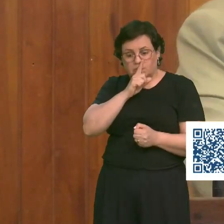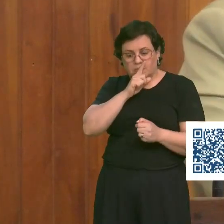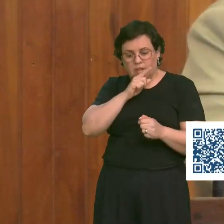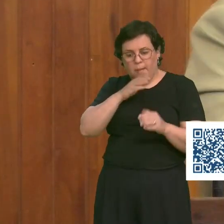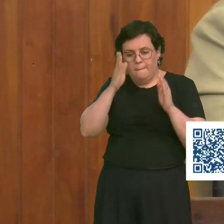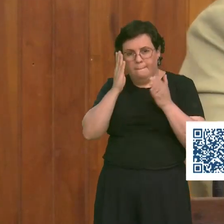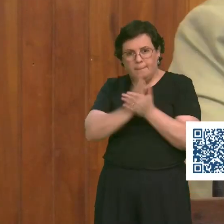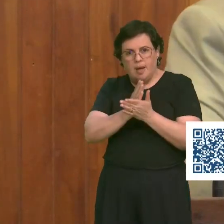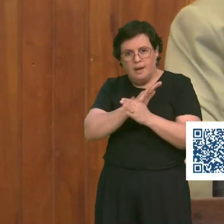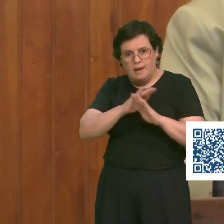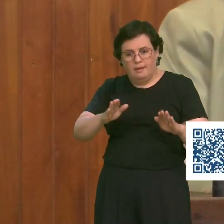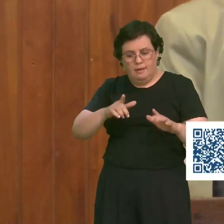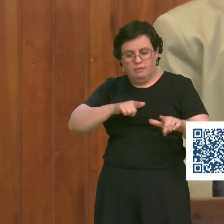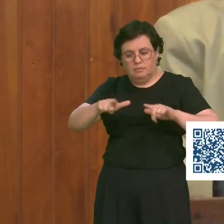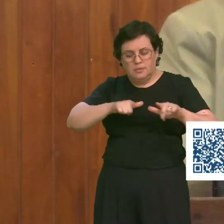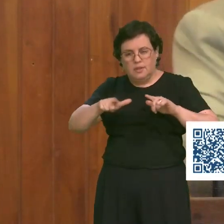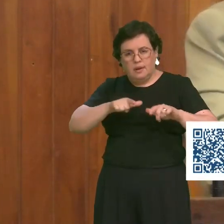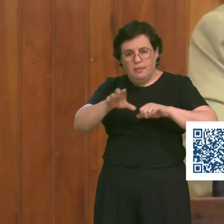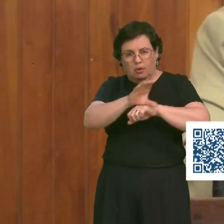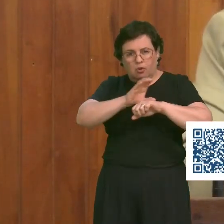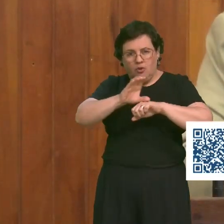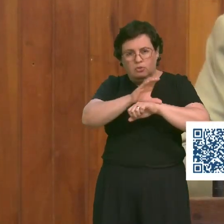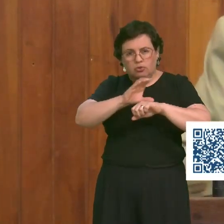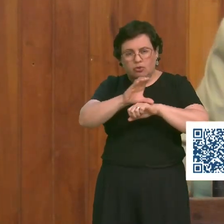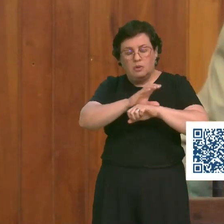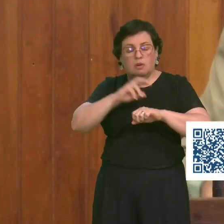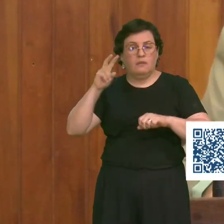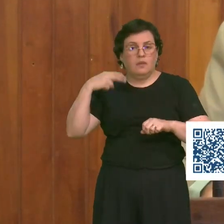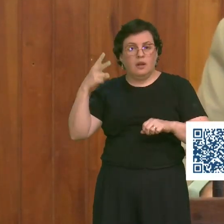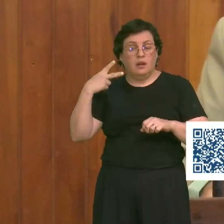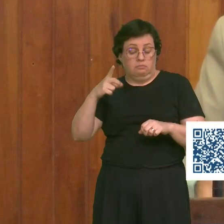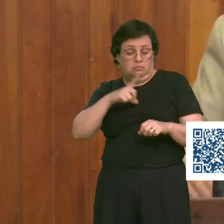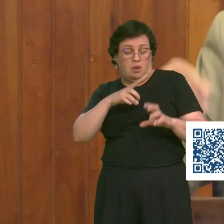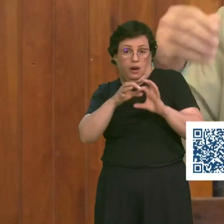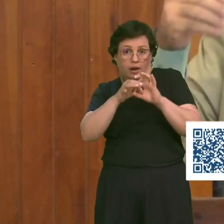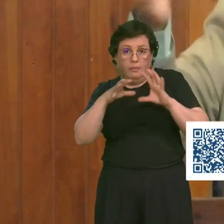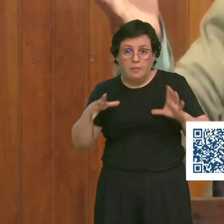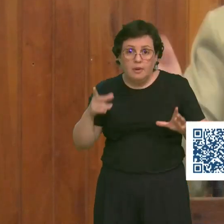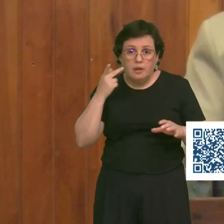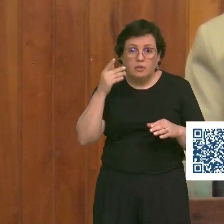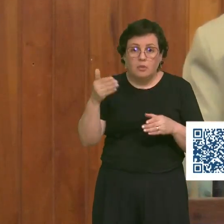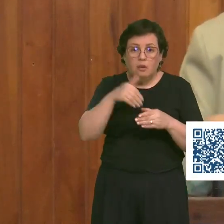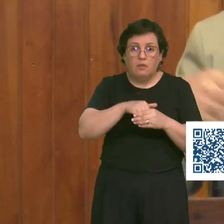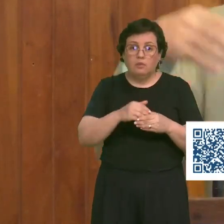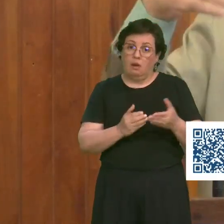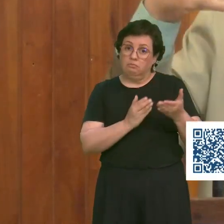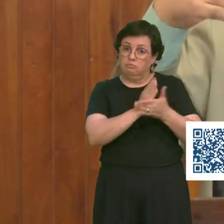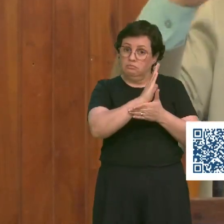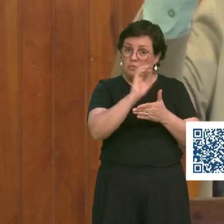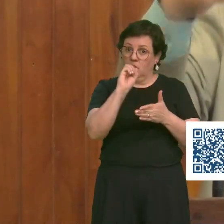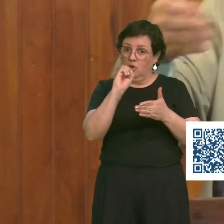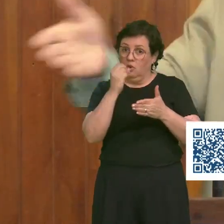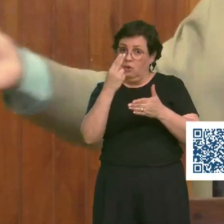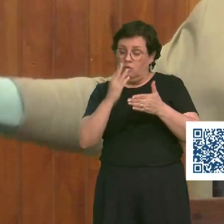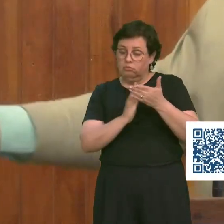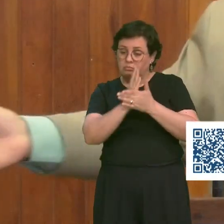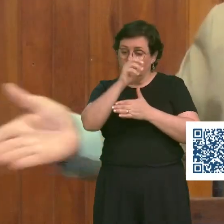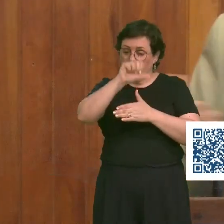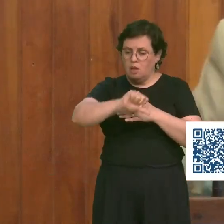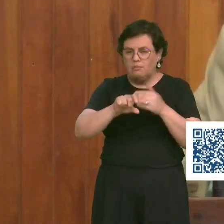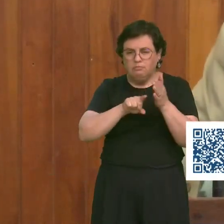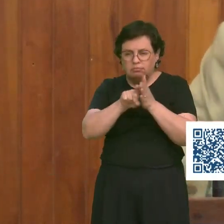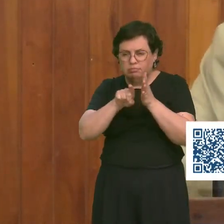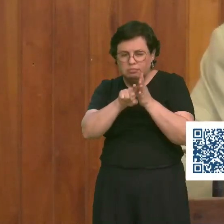o trabalho o direito constitucional do vereador de votar ter liberado para votar favorável contra investigar